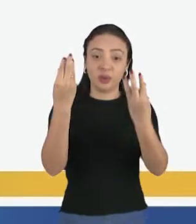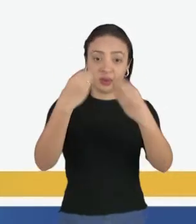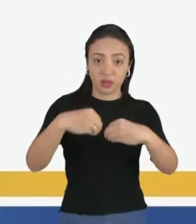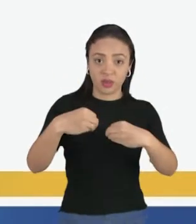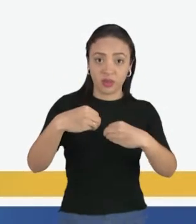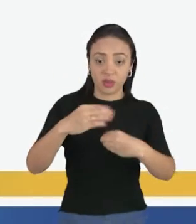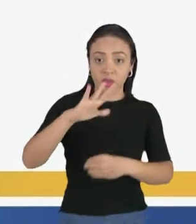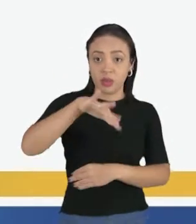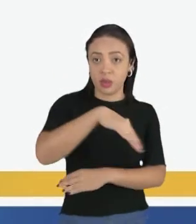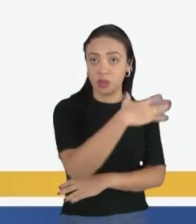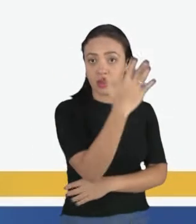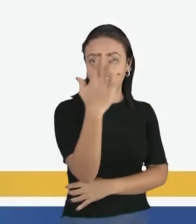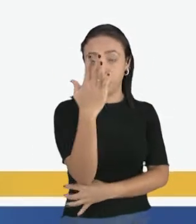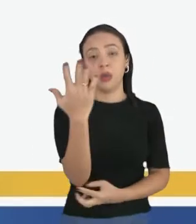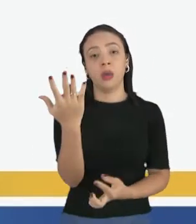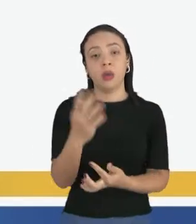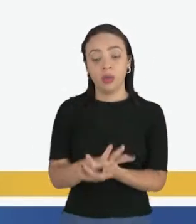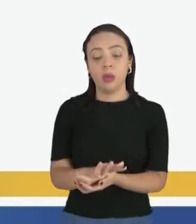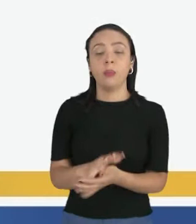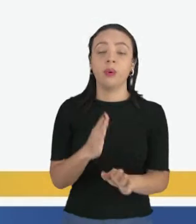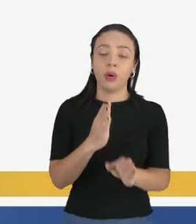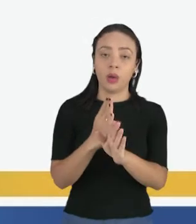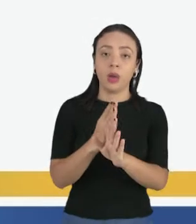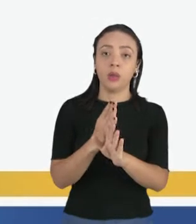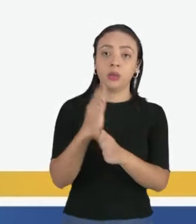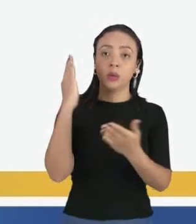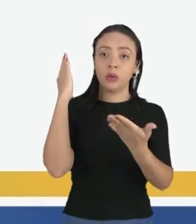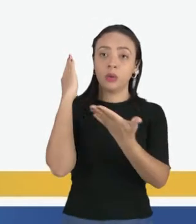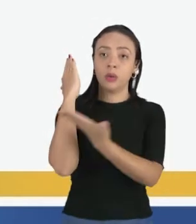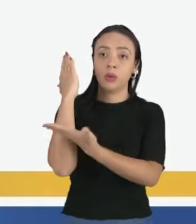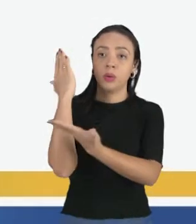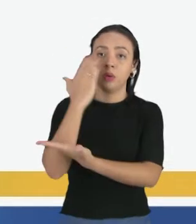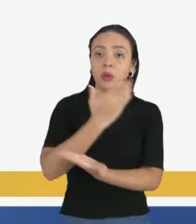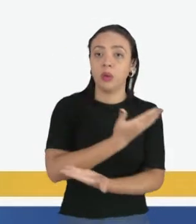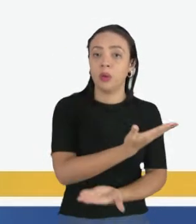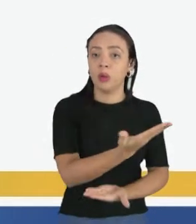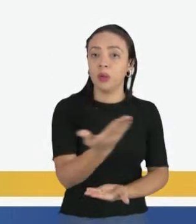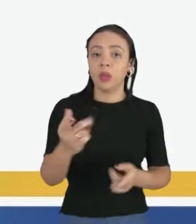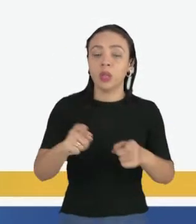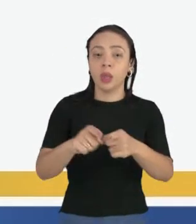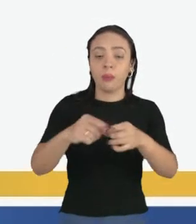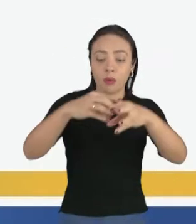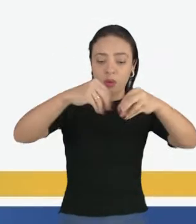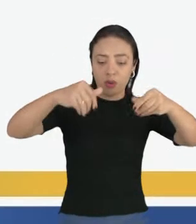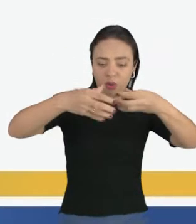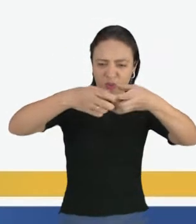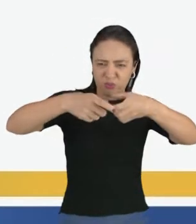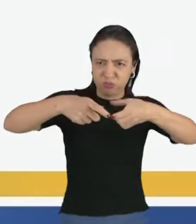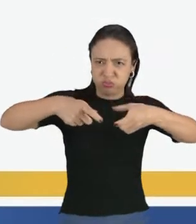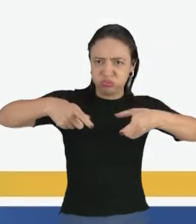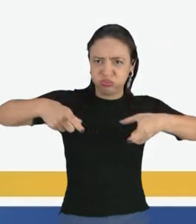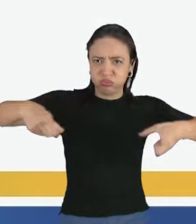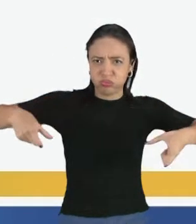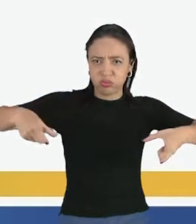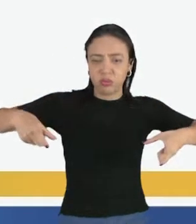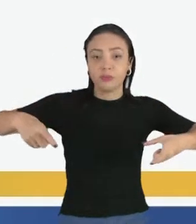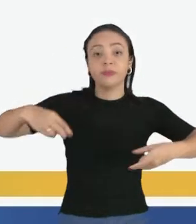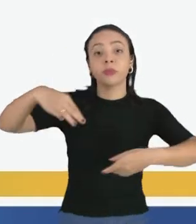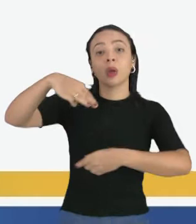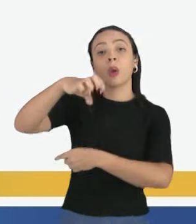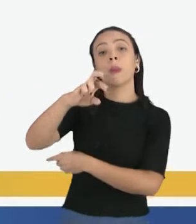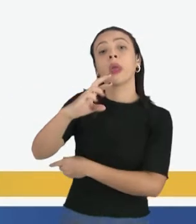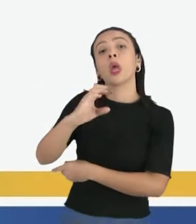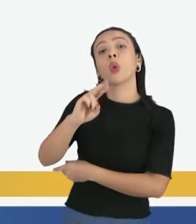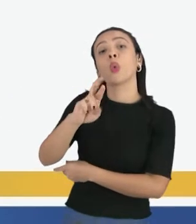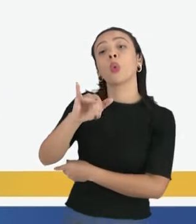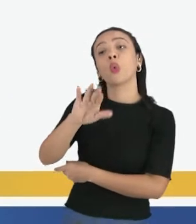ambientais produzidos pelo desmatamento e abertura de crateras no solo, o mercúrio utilizado na